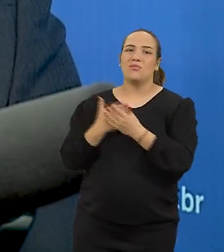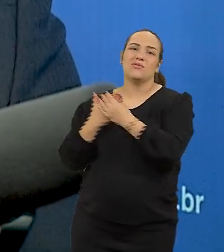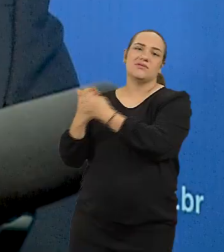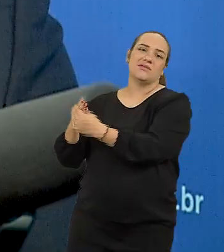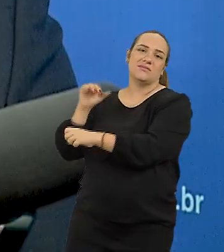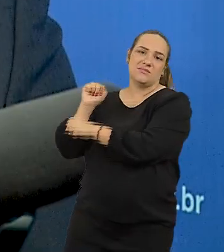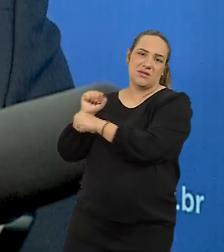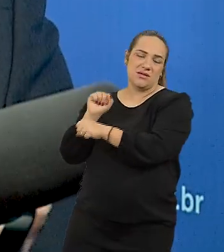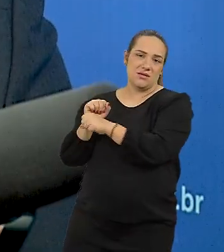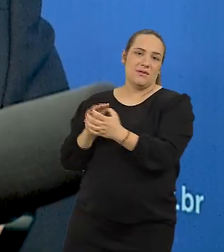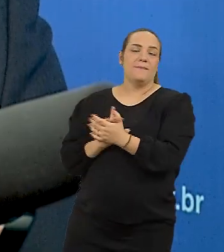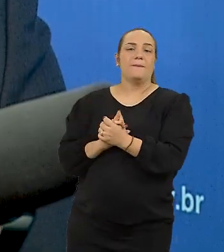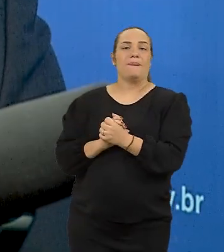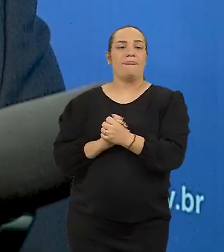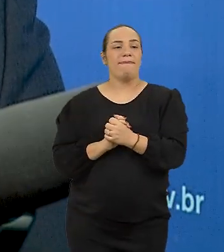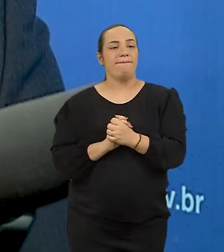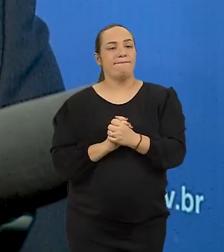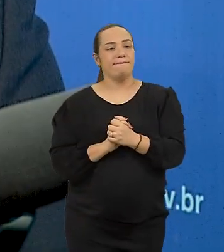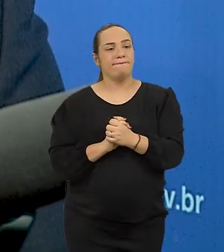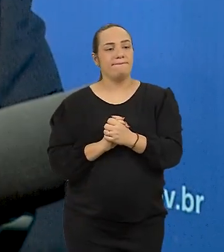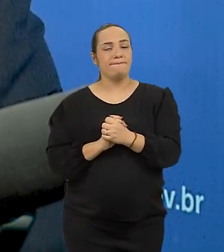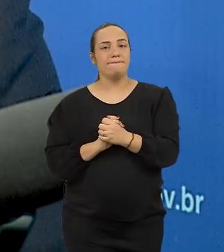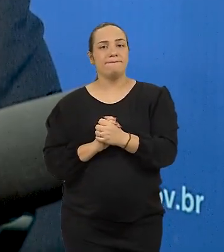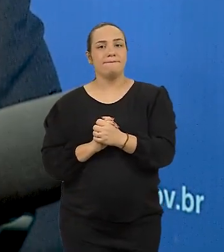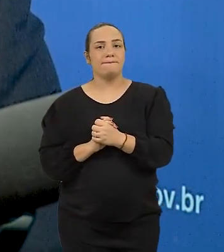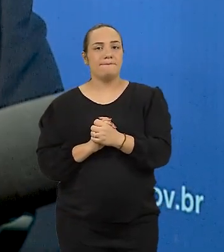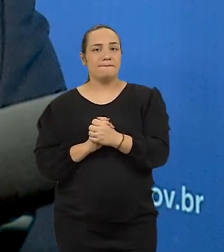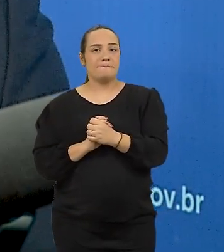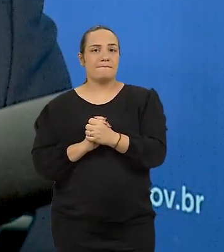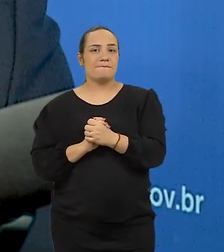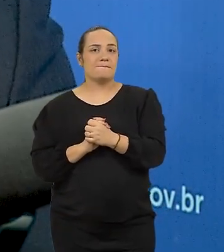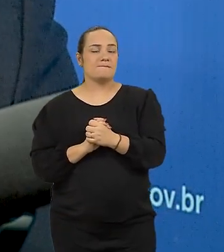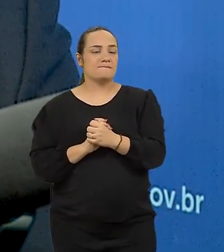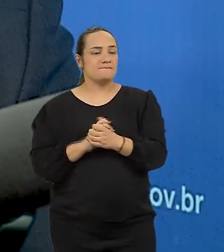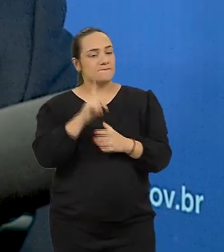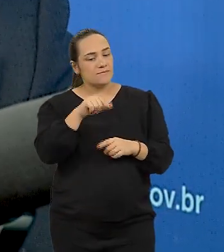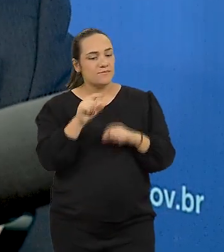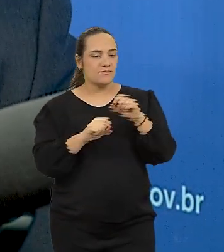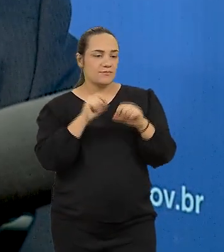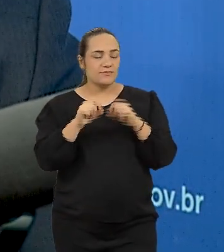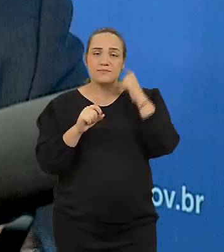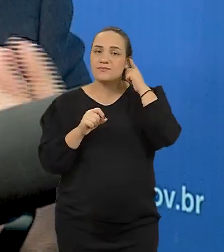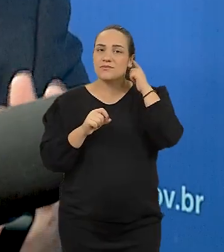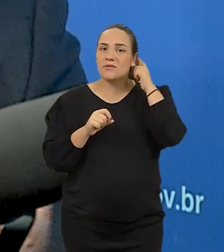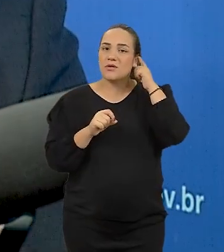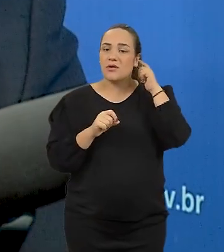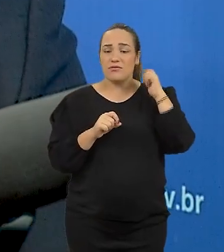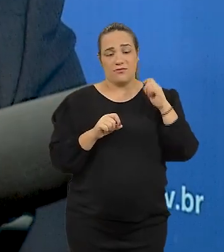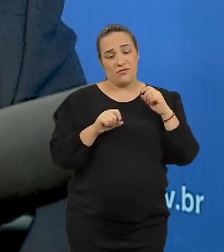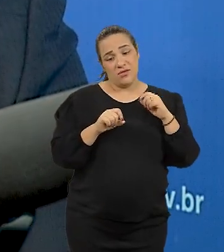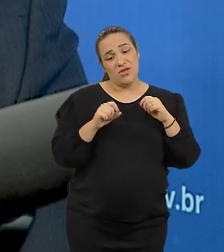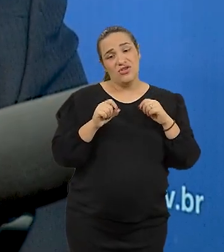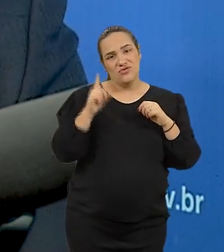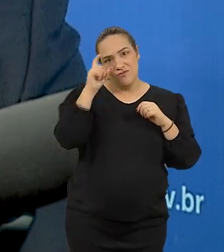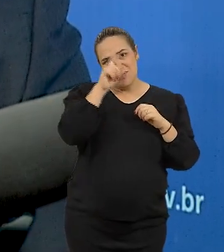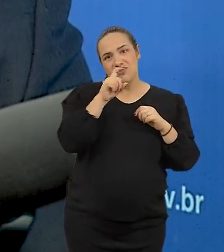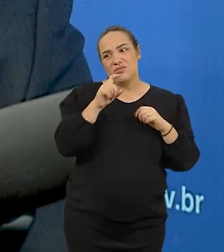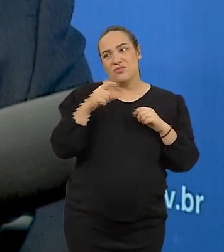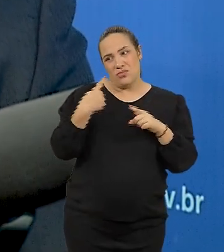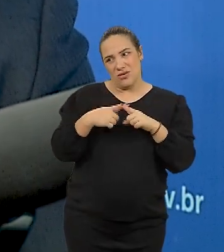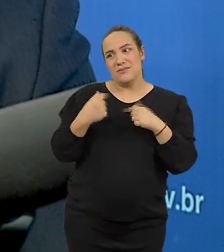você, apesar de você ter um limite de produzir resultados com a sua mão, com as suas próprias mãos, com a sua decisão, com o seu